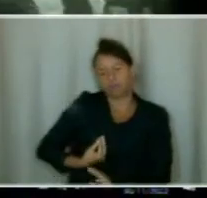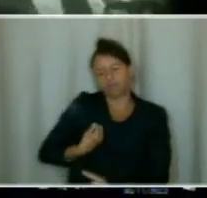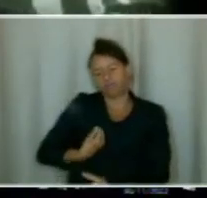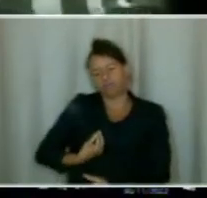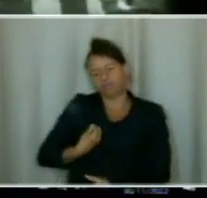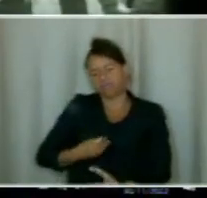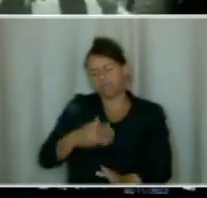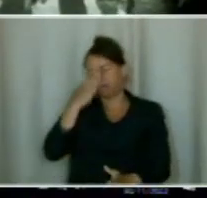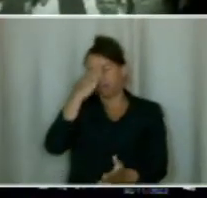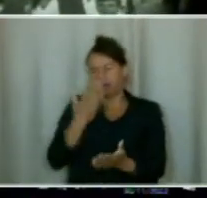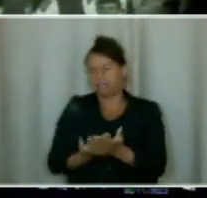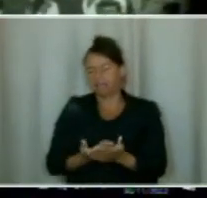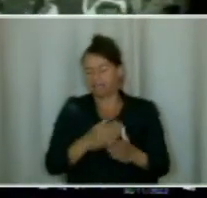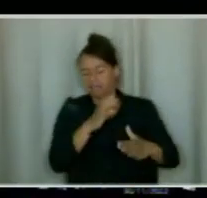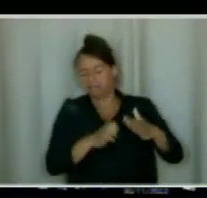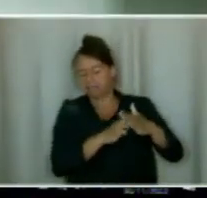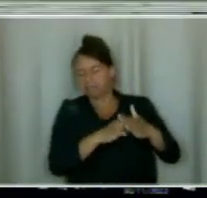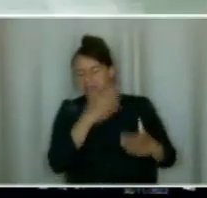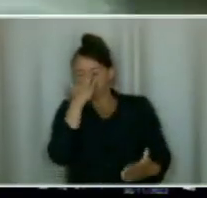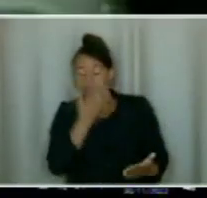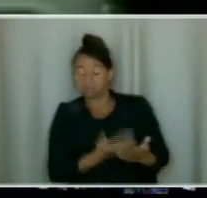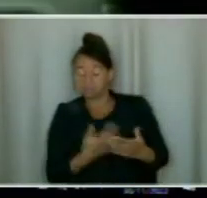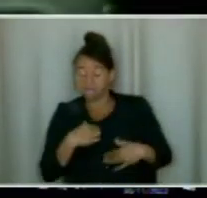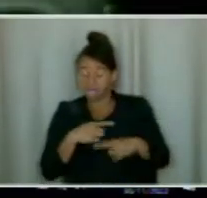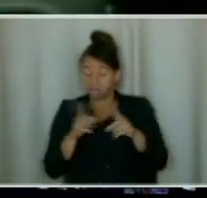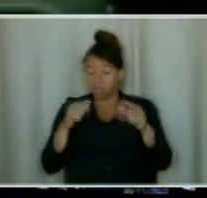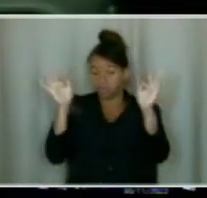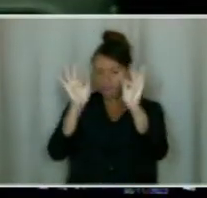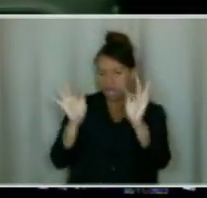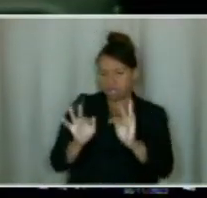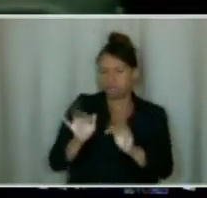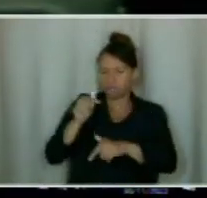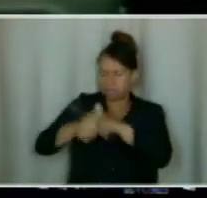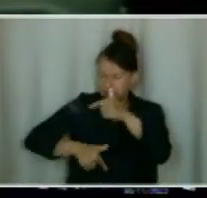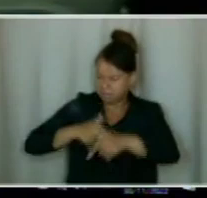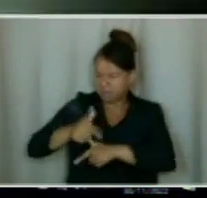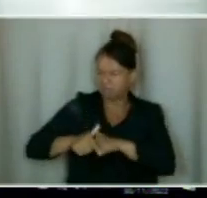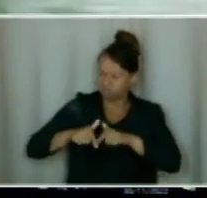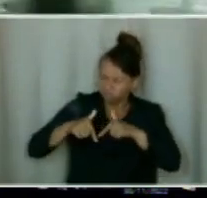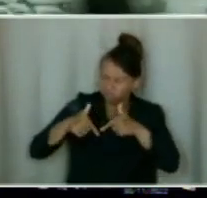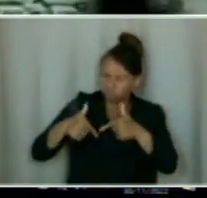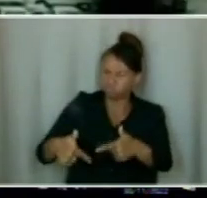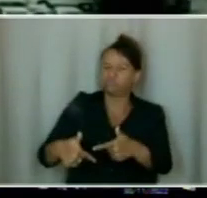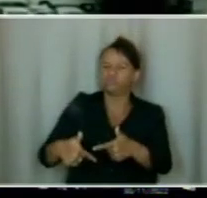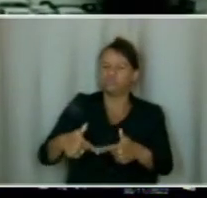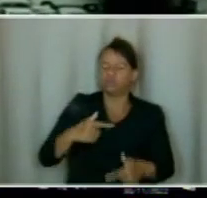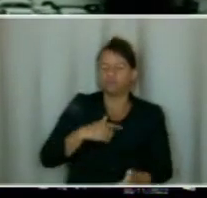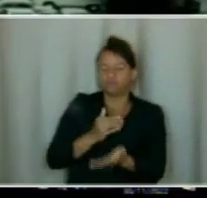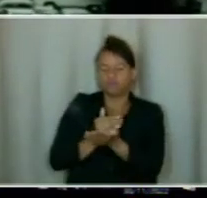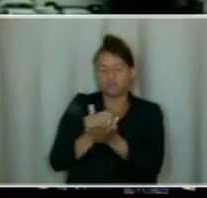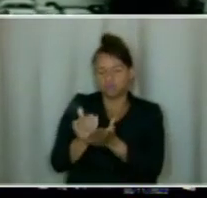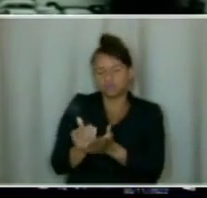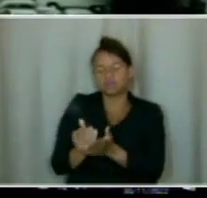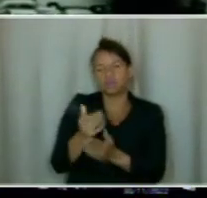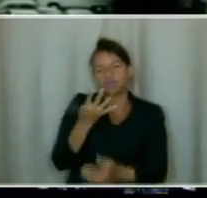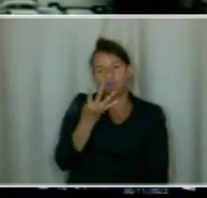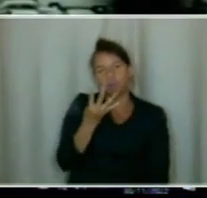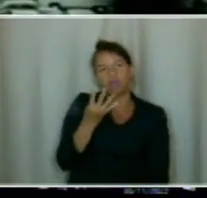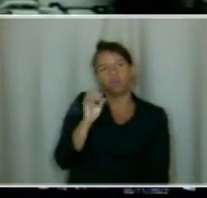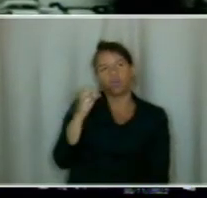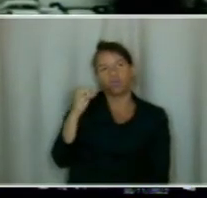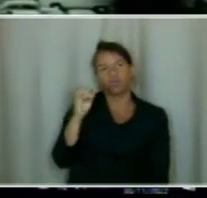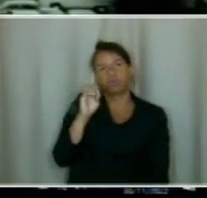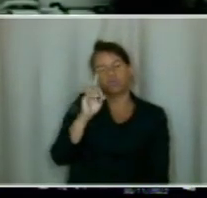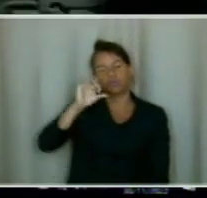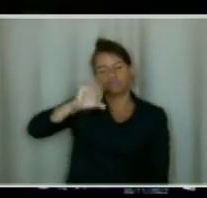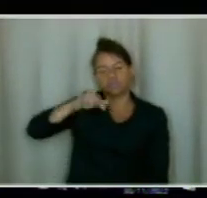Ninguém acreditava na empresa, mas eu fui muito feliz, com muito trabalho, com muita luta. E comecei lá no dia 4 de outubro